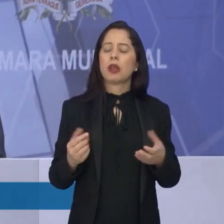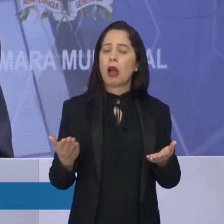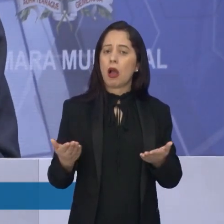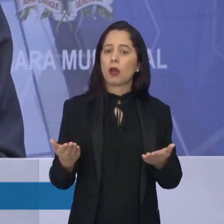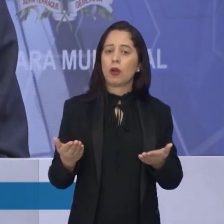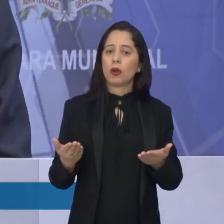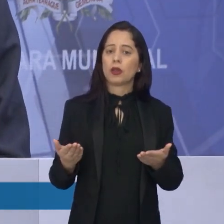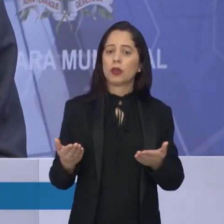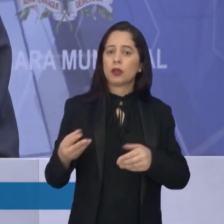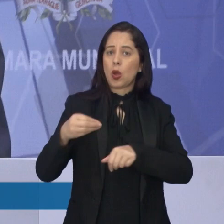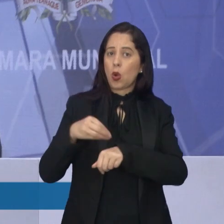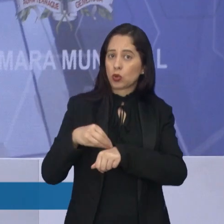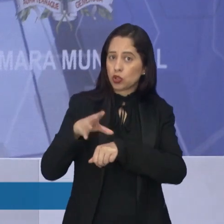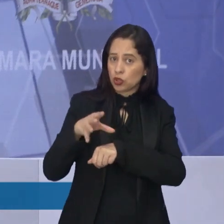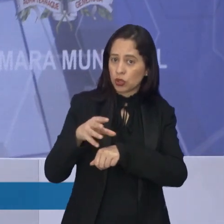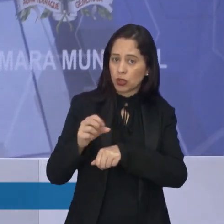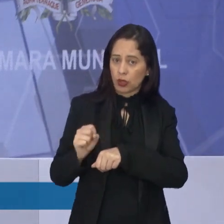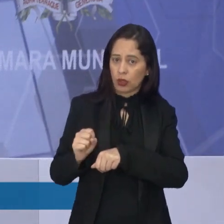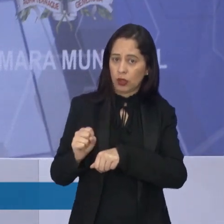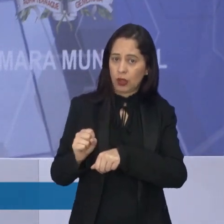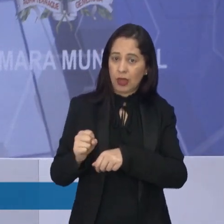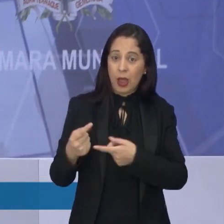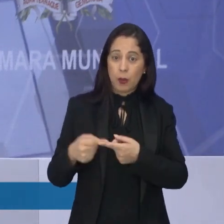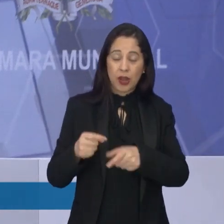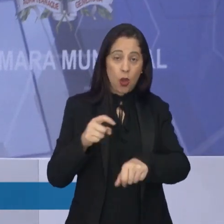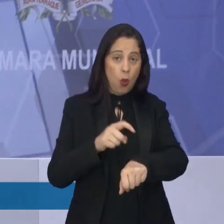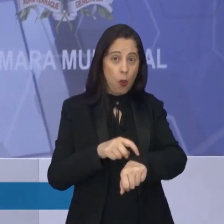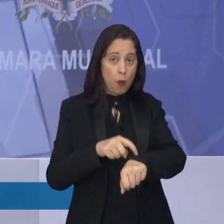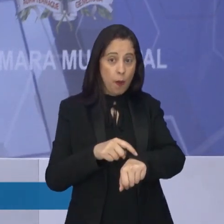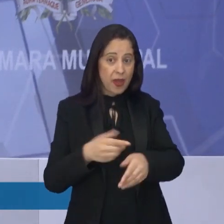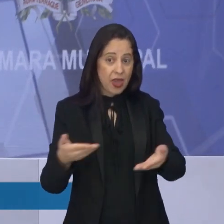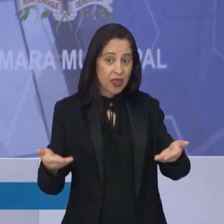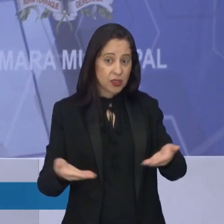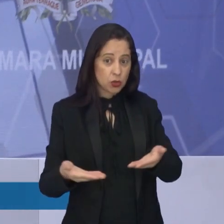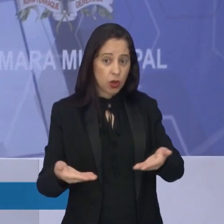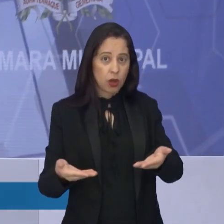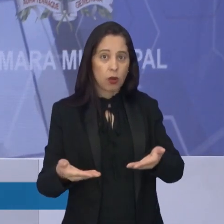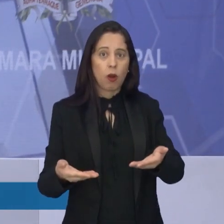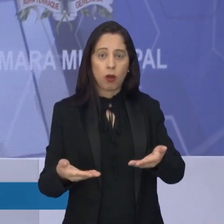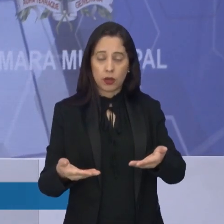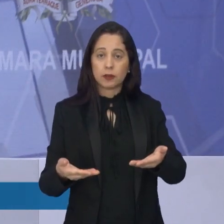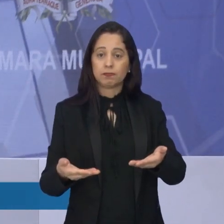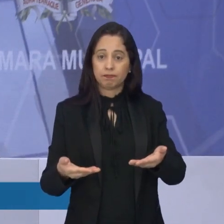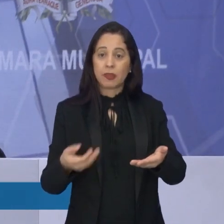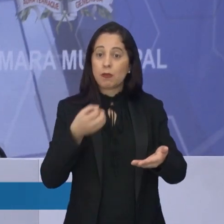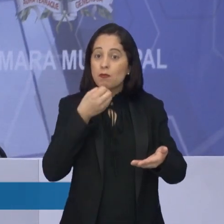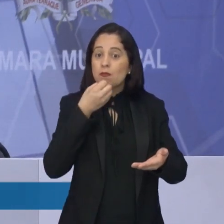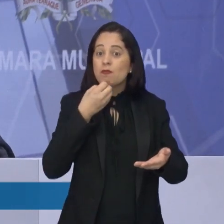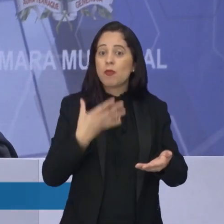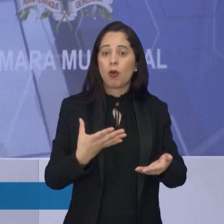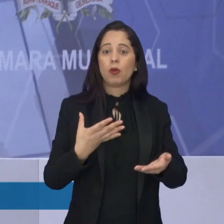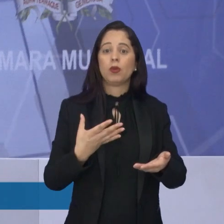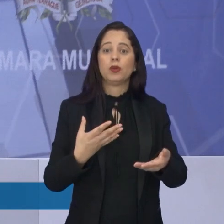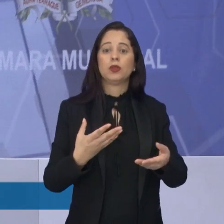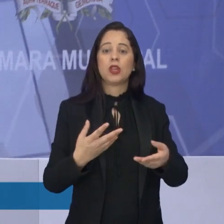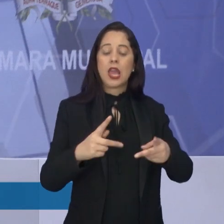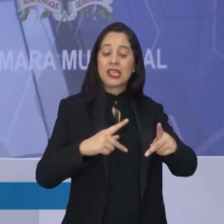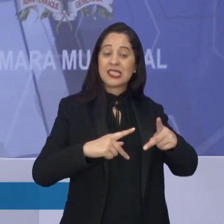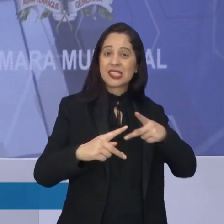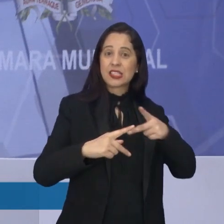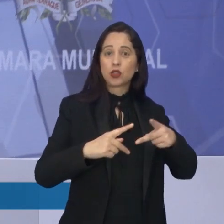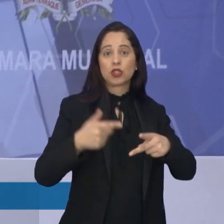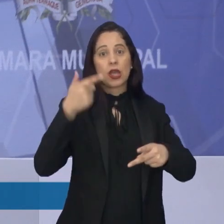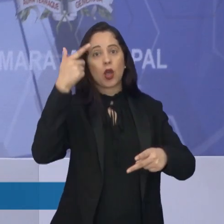assunto agora, porque o momento é particularmente oportuno de São José